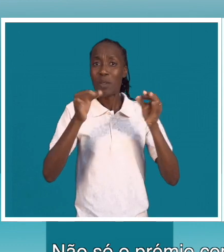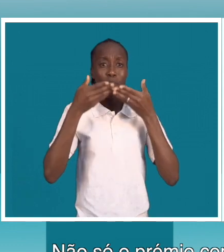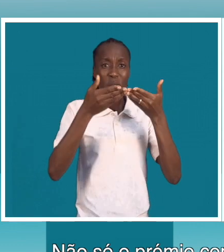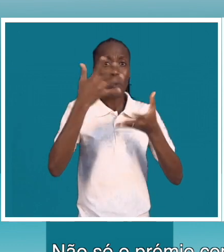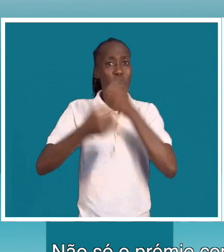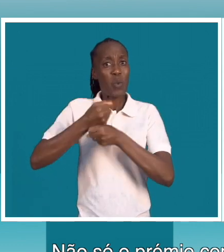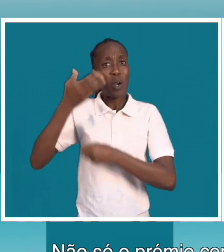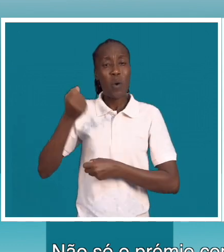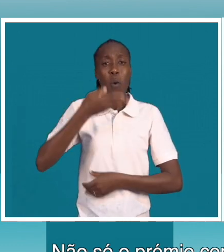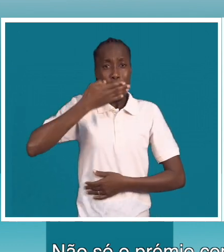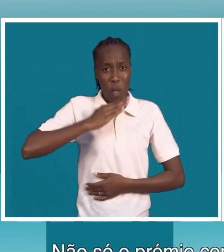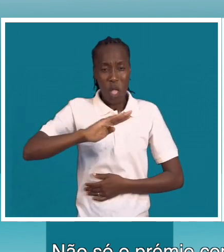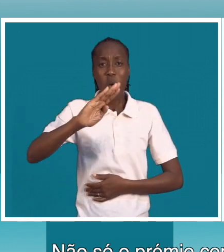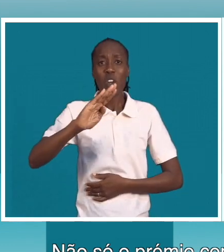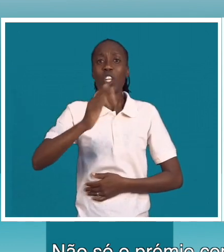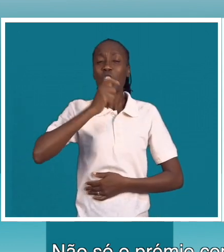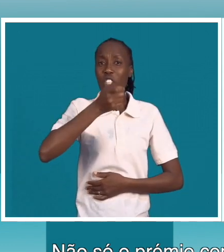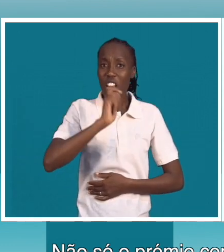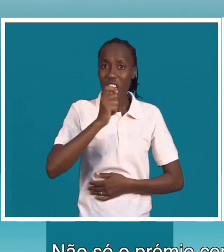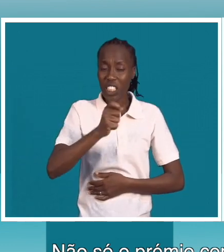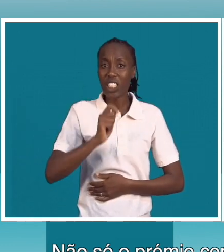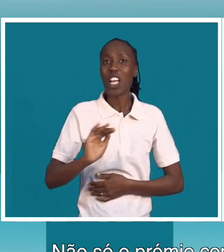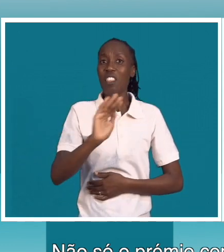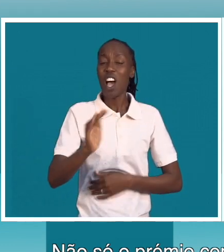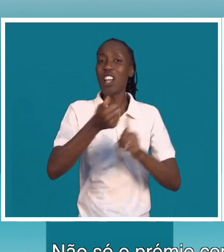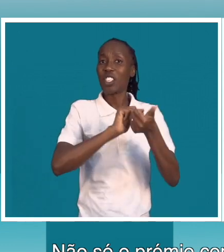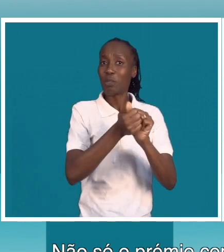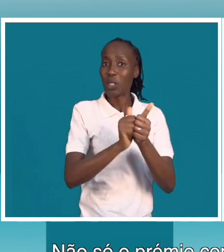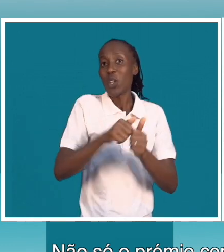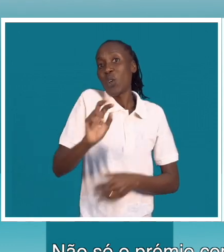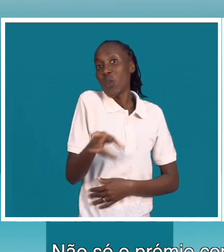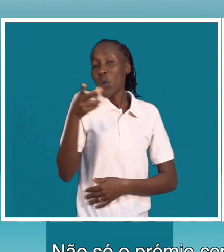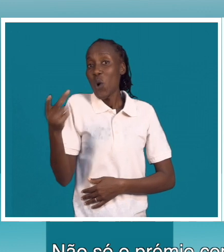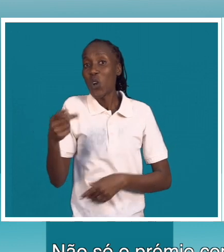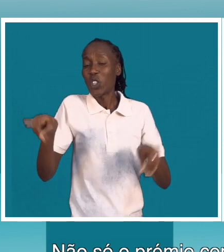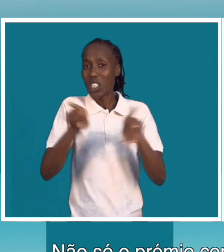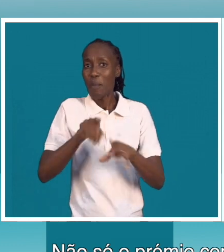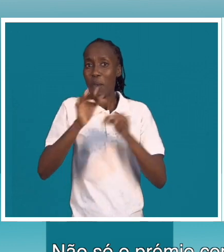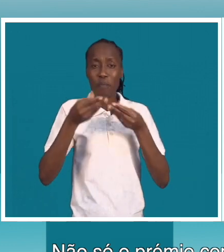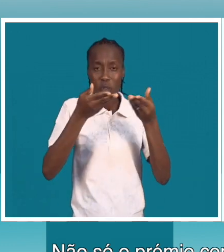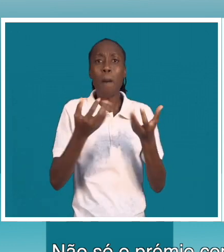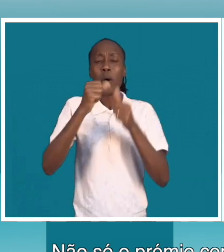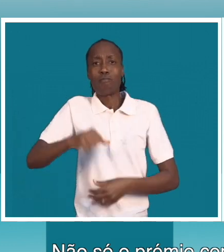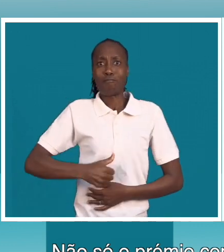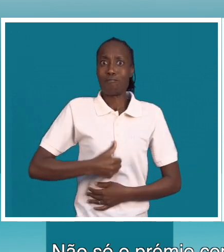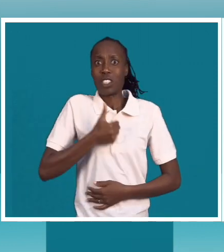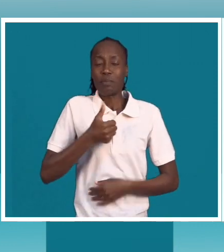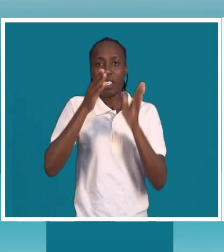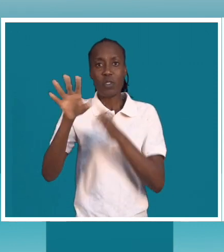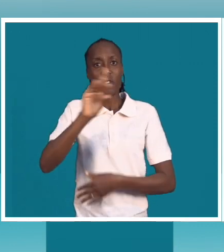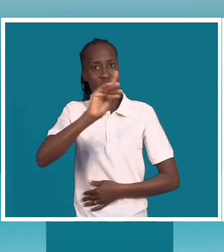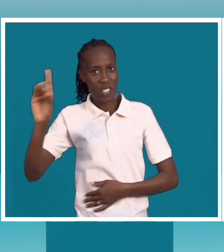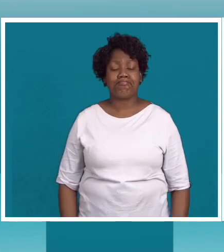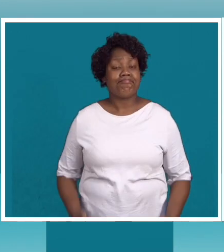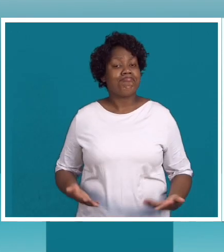prémio do ano passado como melhor jornalista esportivo, entre outros prémios que eu ganhei, isso vai levantar cada vez mais a autoestima das pessoas com